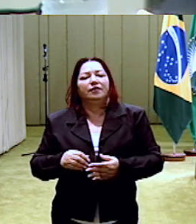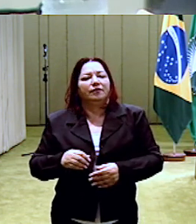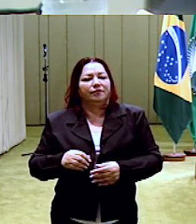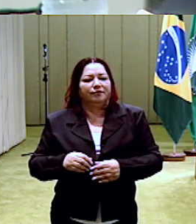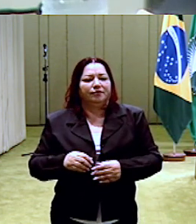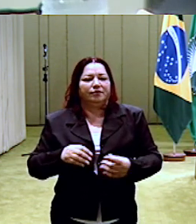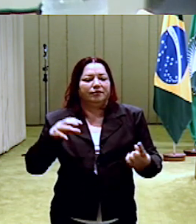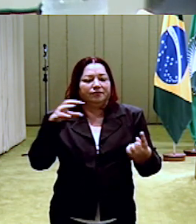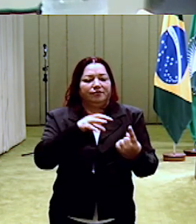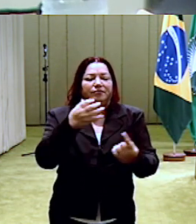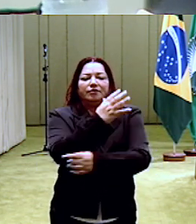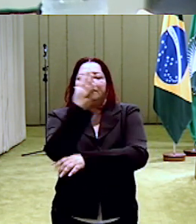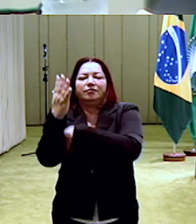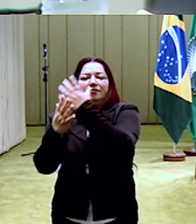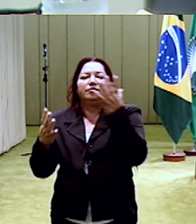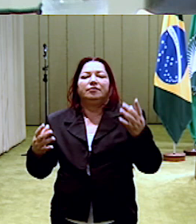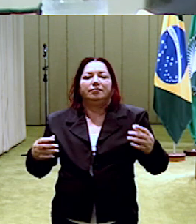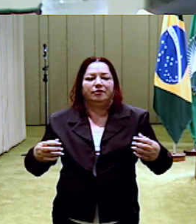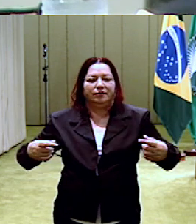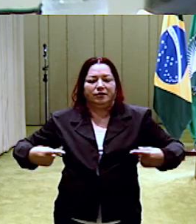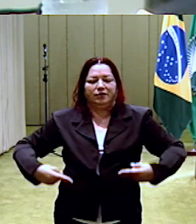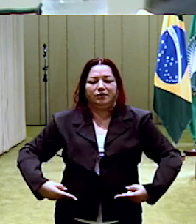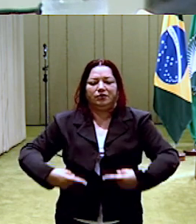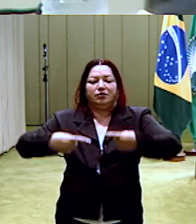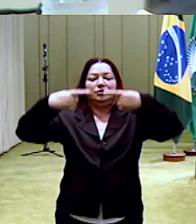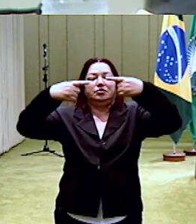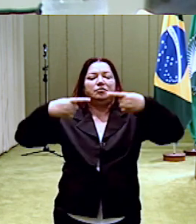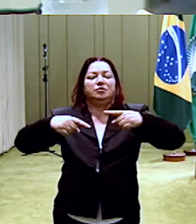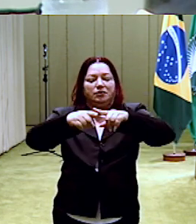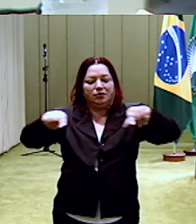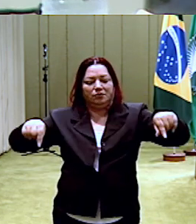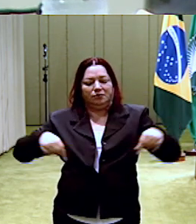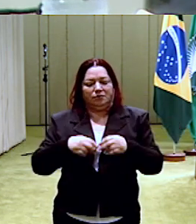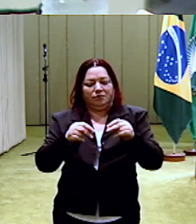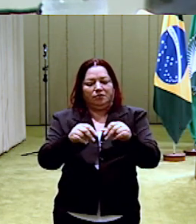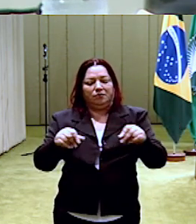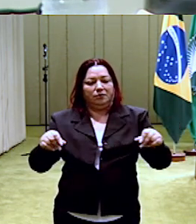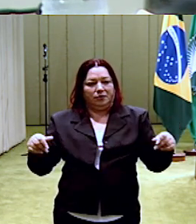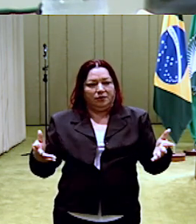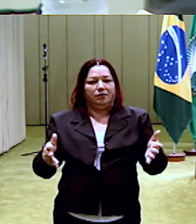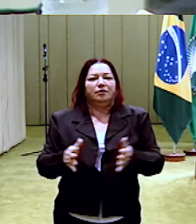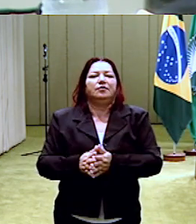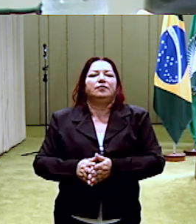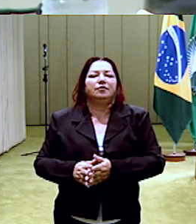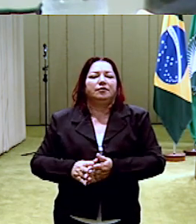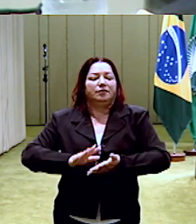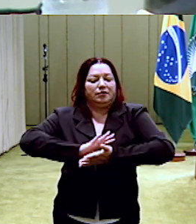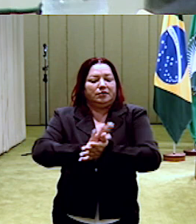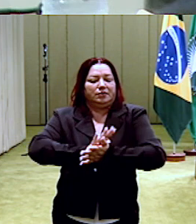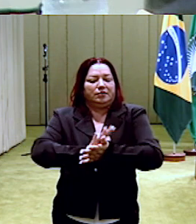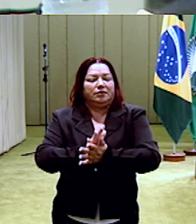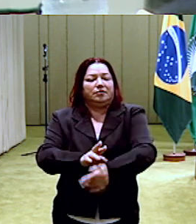danos socioambientais, conflitos territoriais. A Convenção Interamericana contra o Racismo e Formas Correlatas